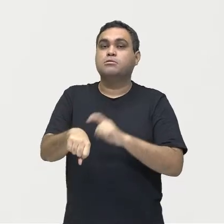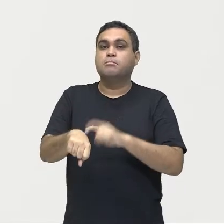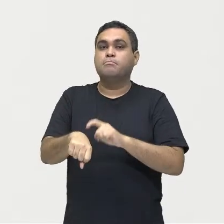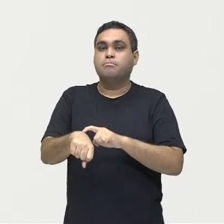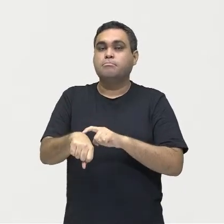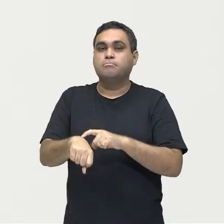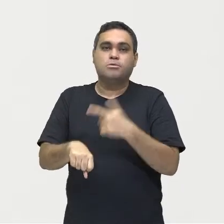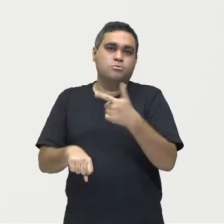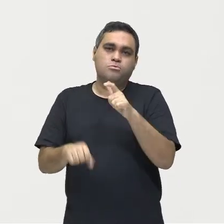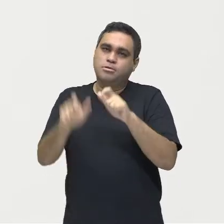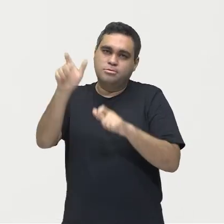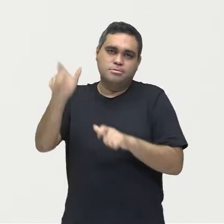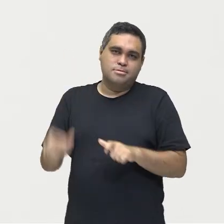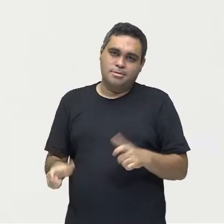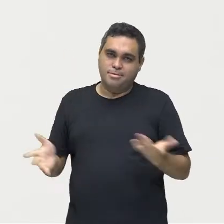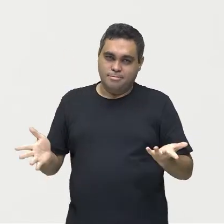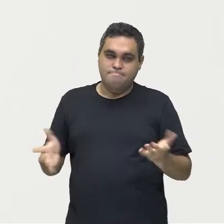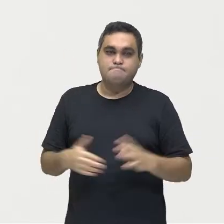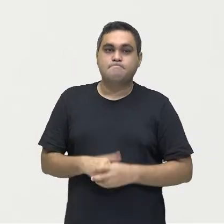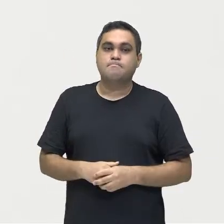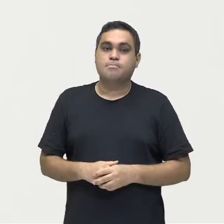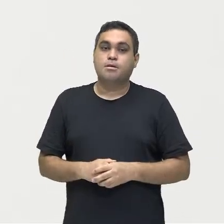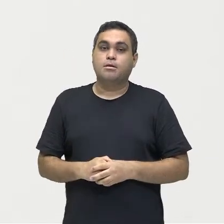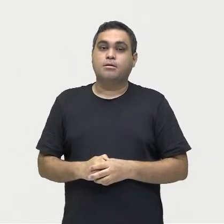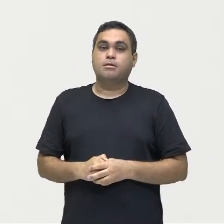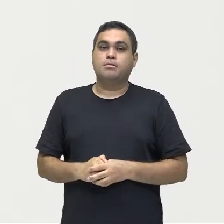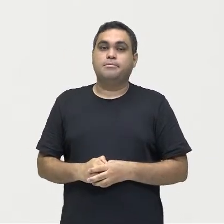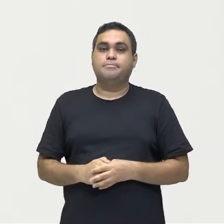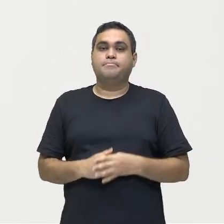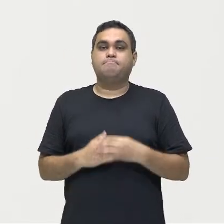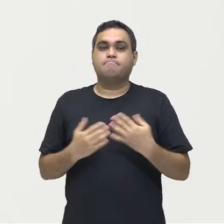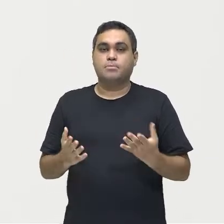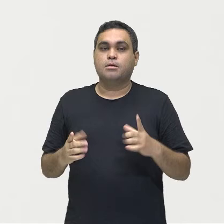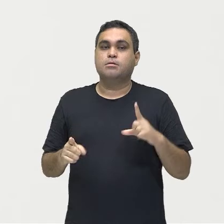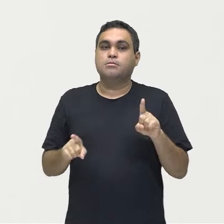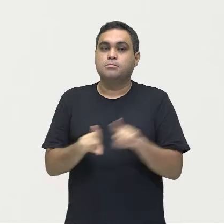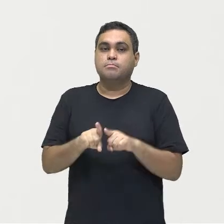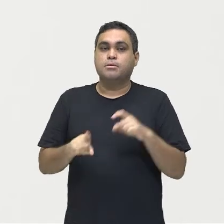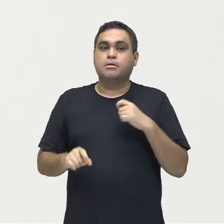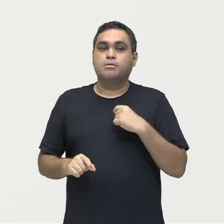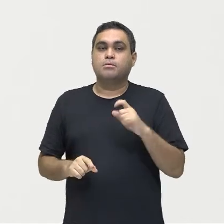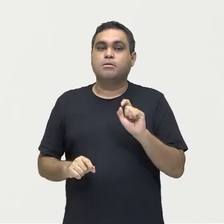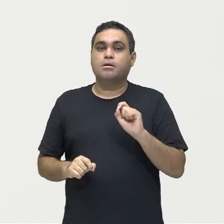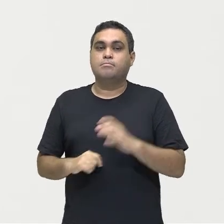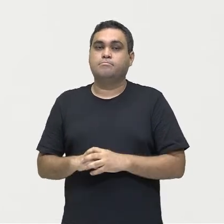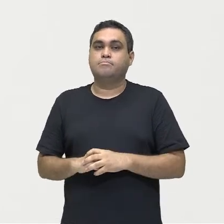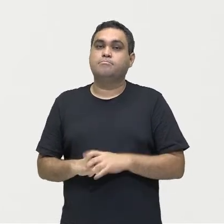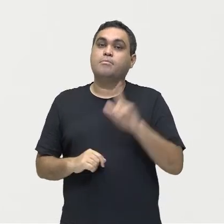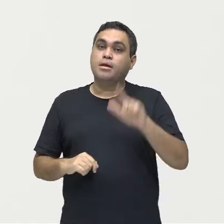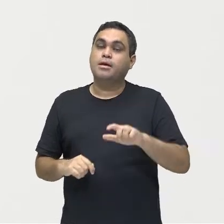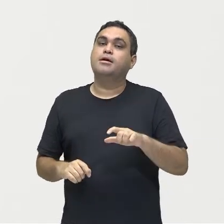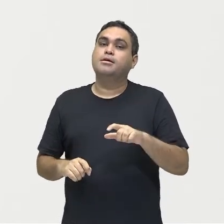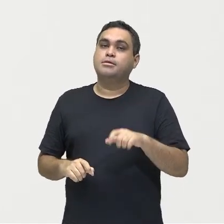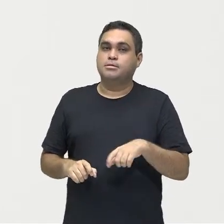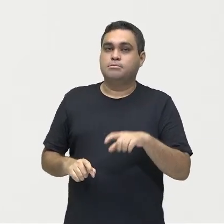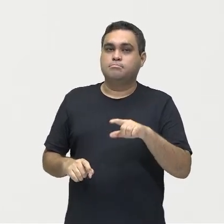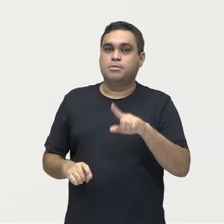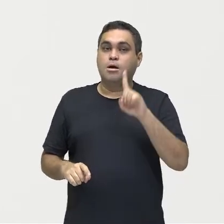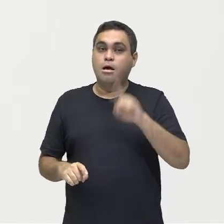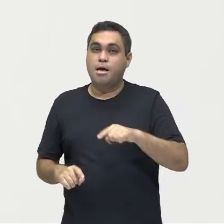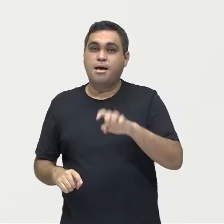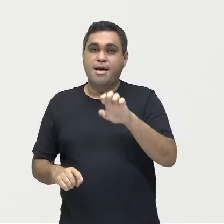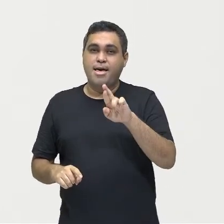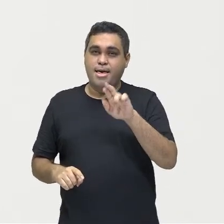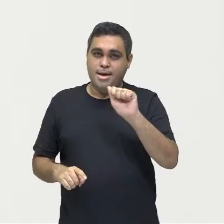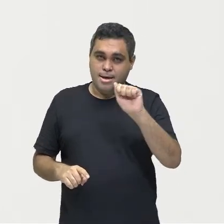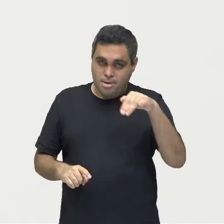sujeito. Aqui eu tenho, não é? Também o verbo ser já conjugado no passado. Eram